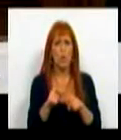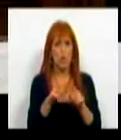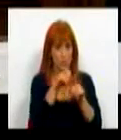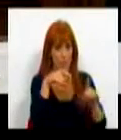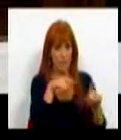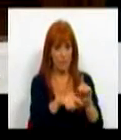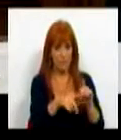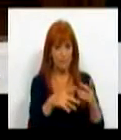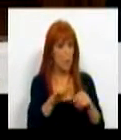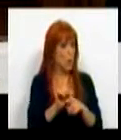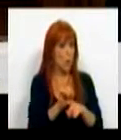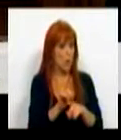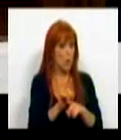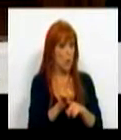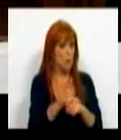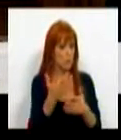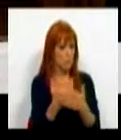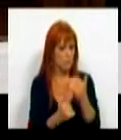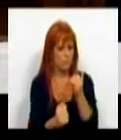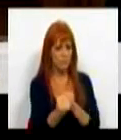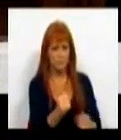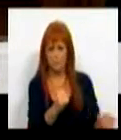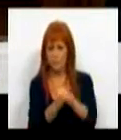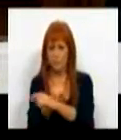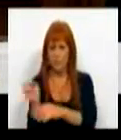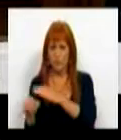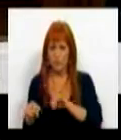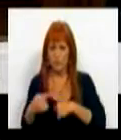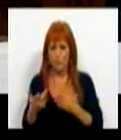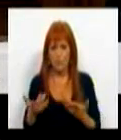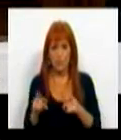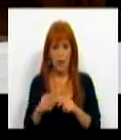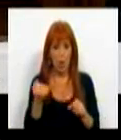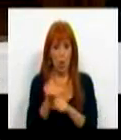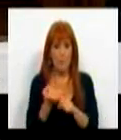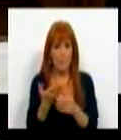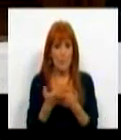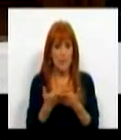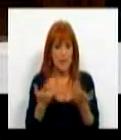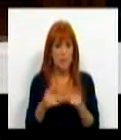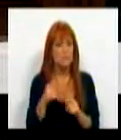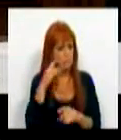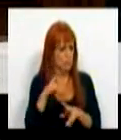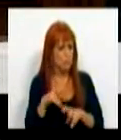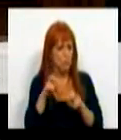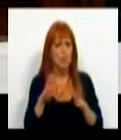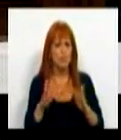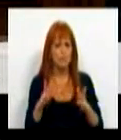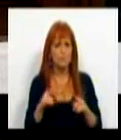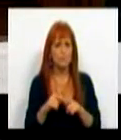do Banif foi imediatamente descontado para fundos próprios. E, portanto, essa operação foi identificada